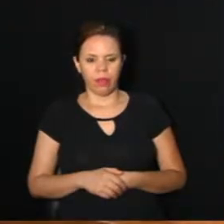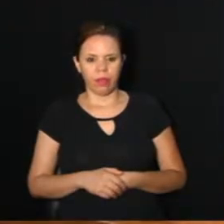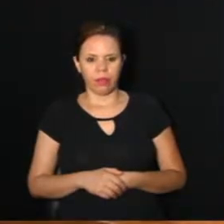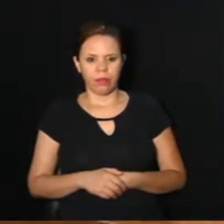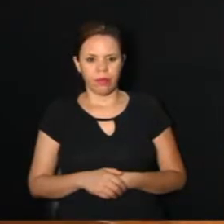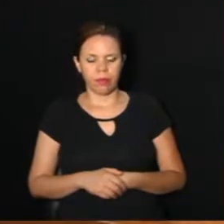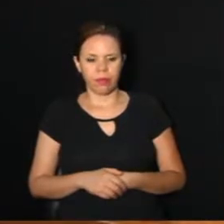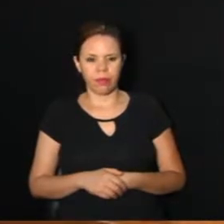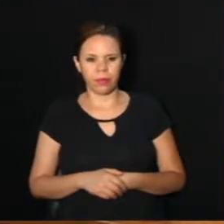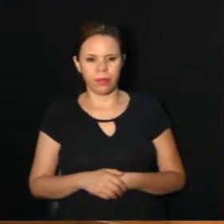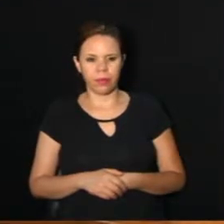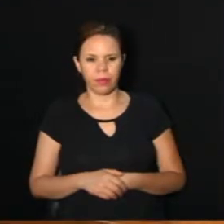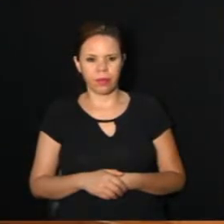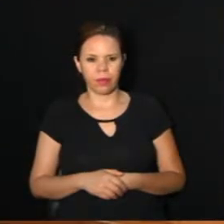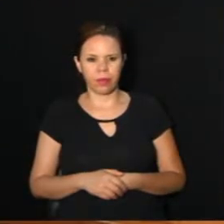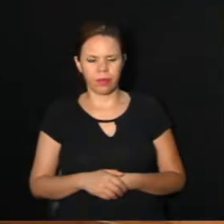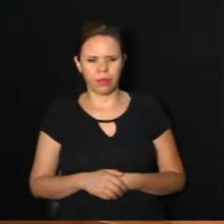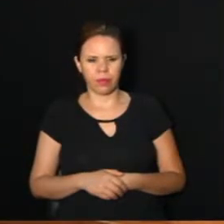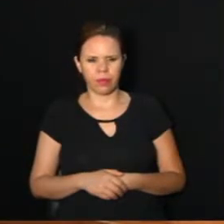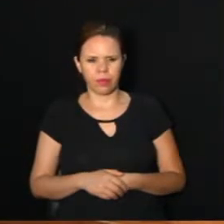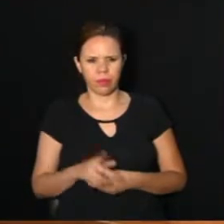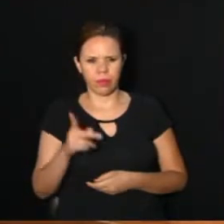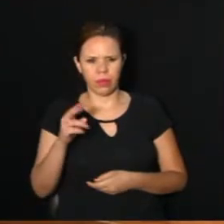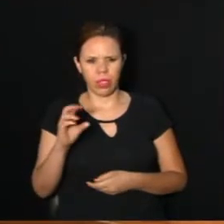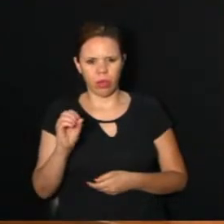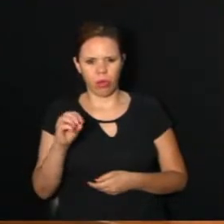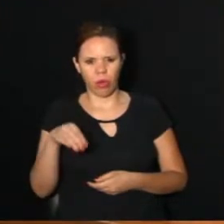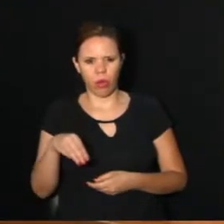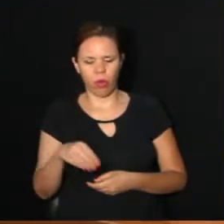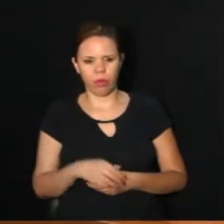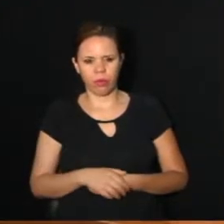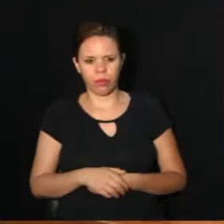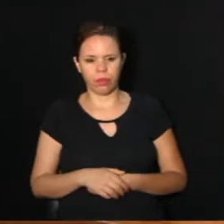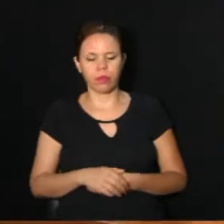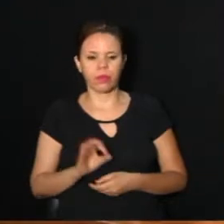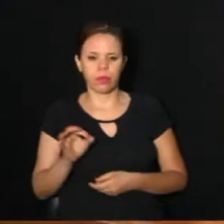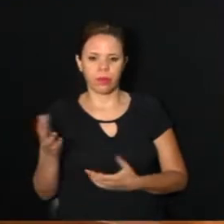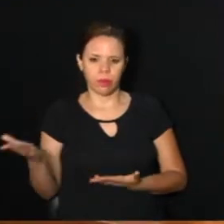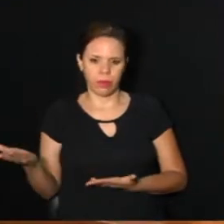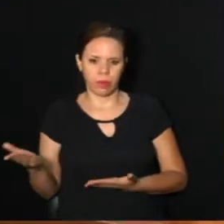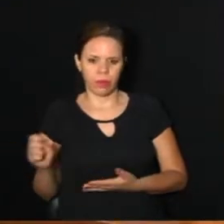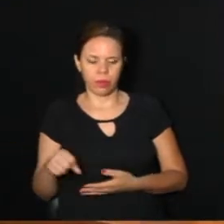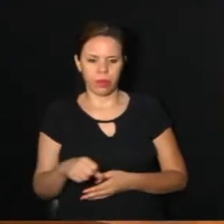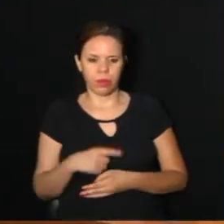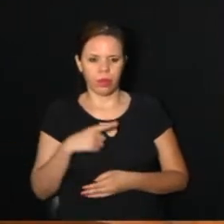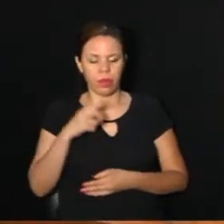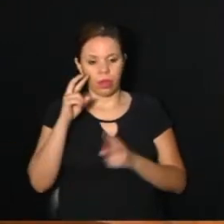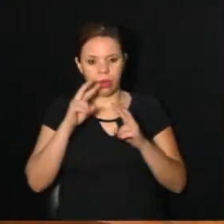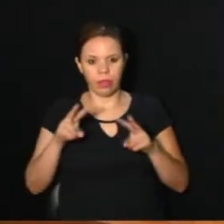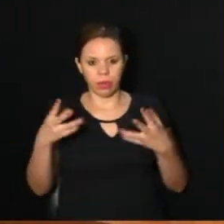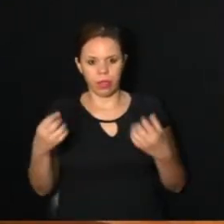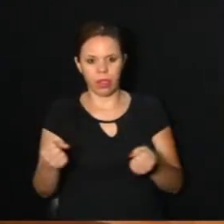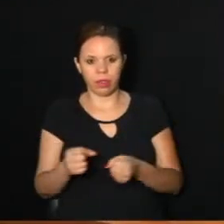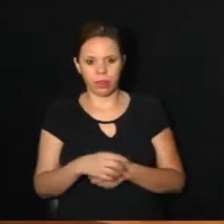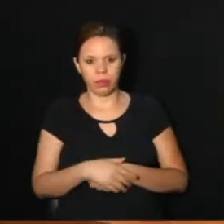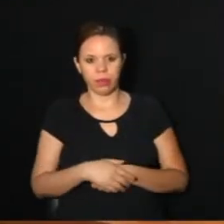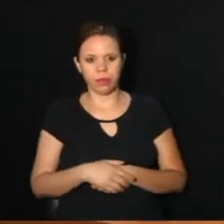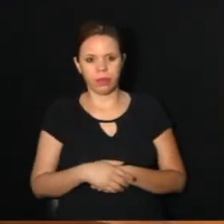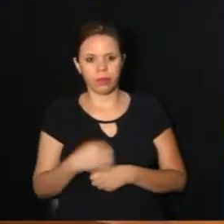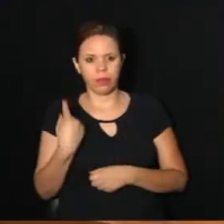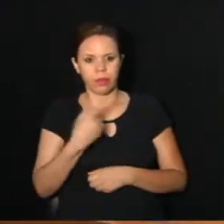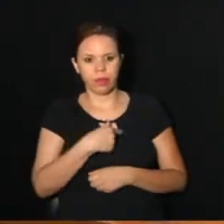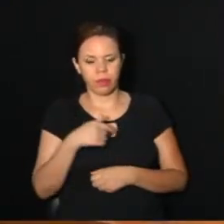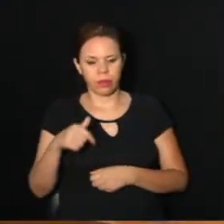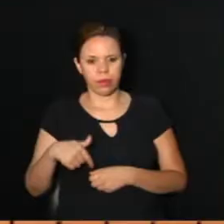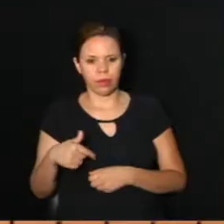junto ao PROCON. Perfeito. Não, tem sentido. Precisamos tentar viabilizar isso aí. Nós